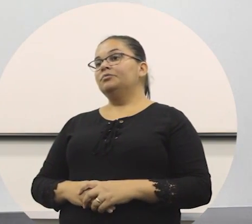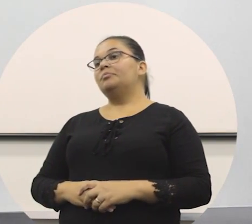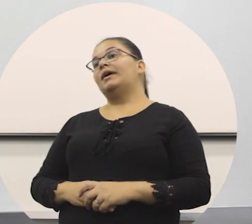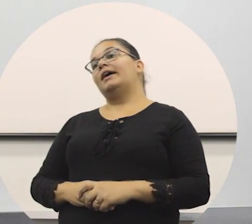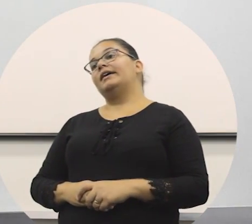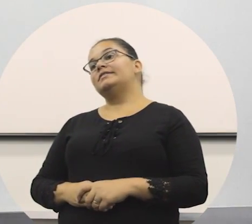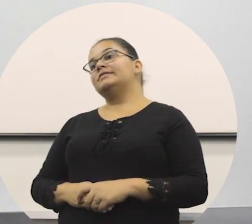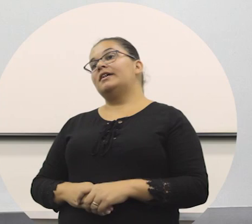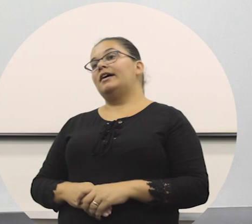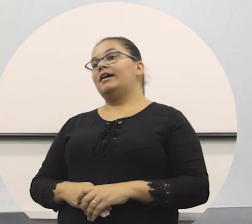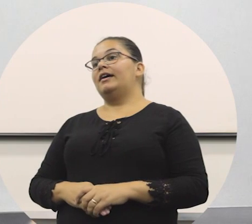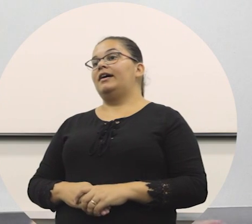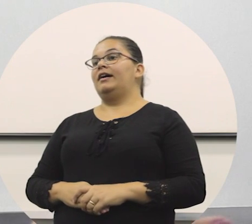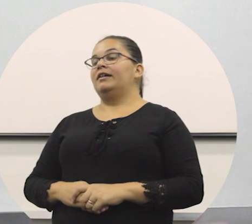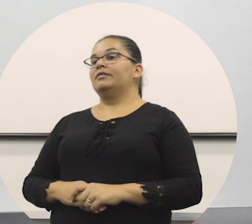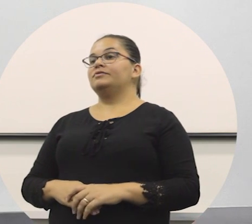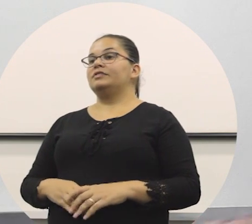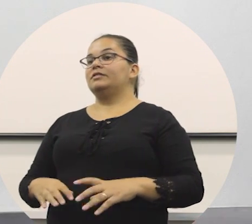contato, mas